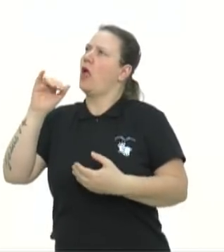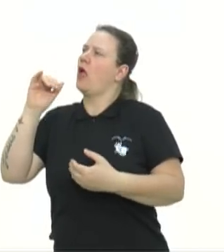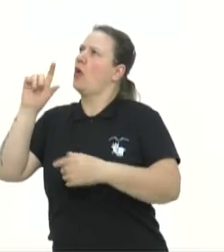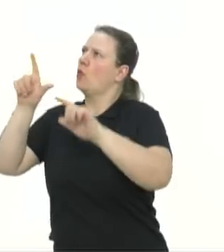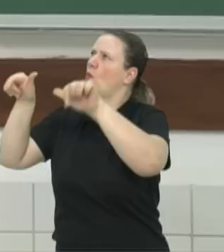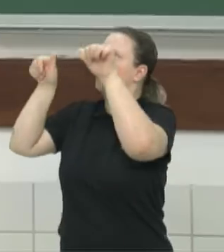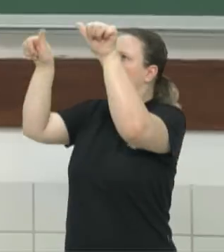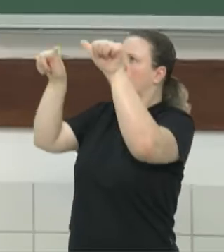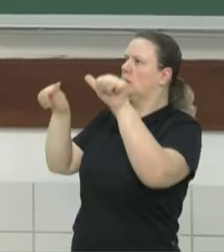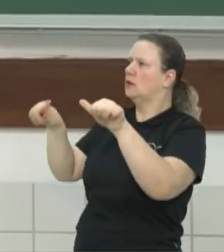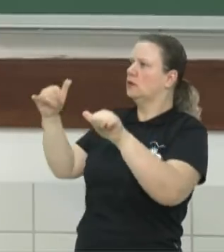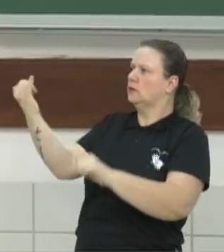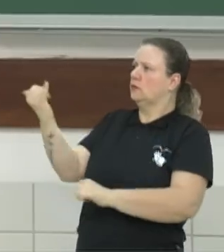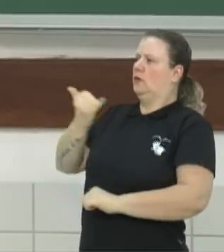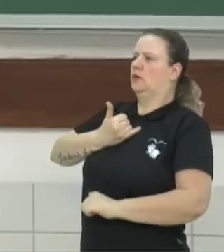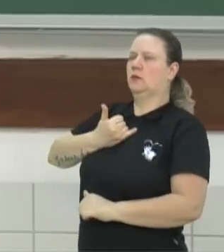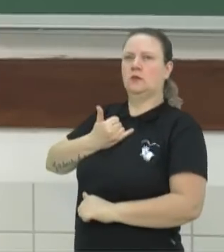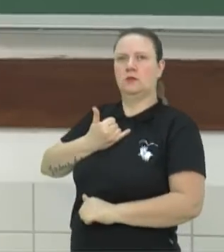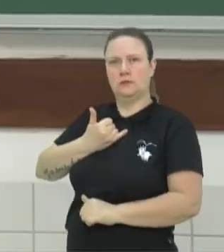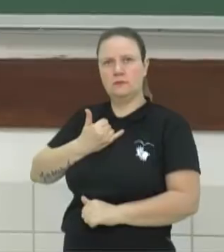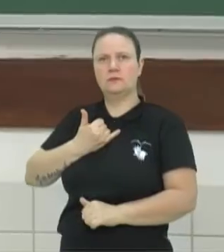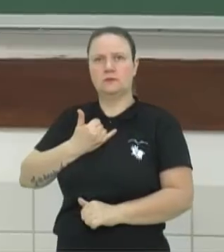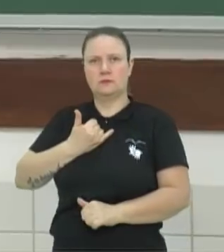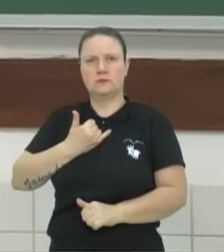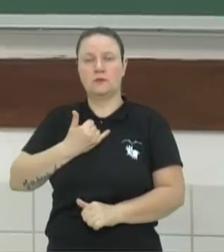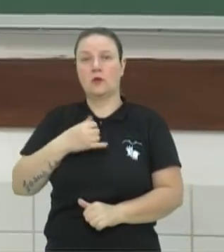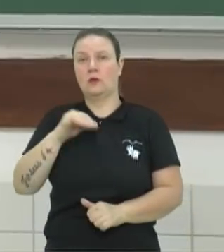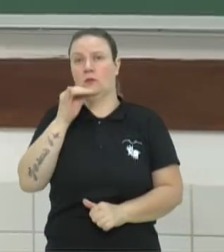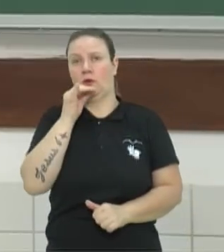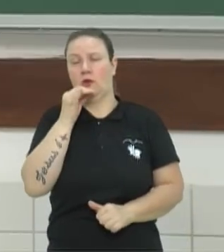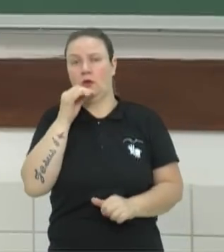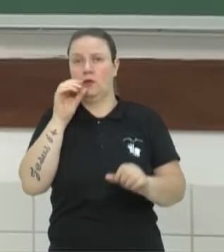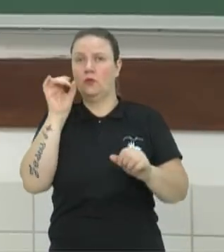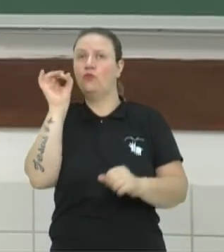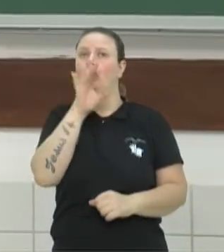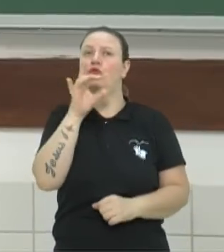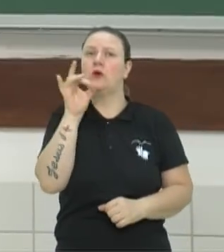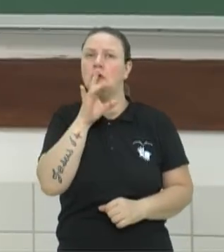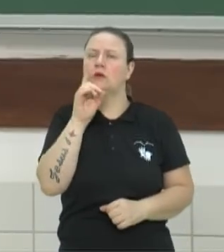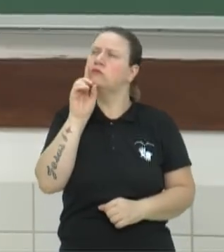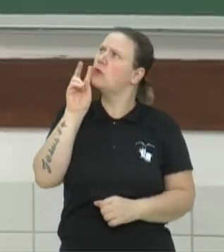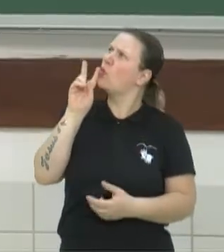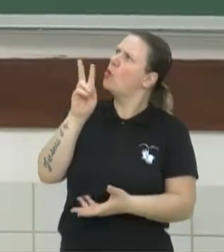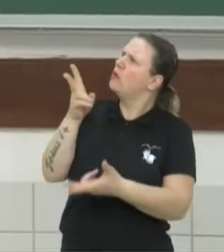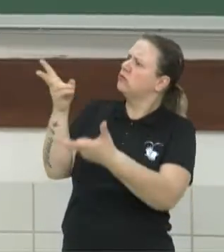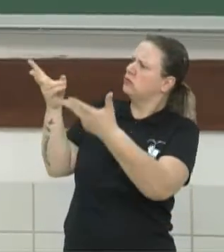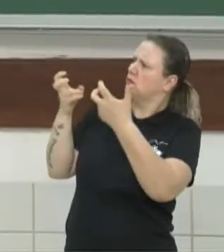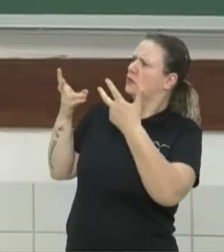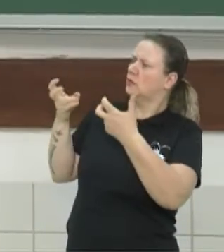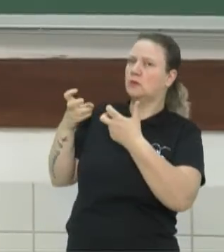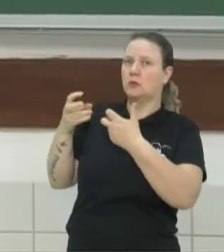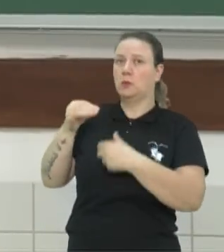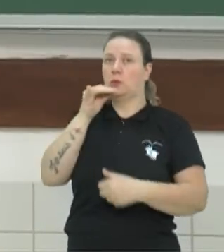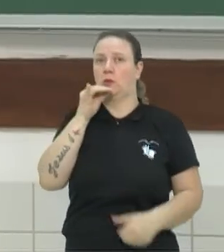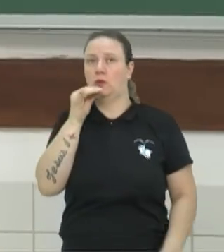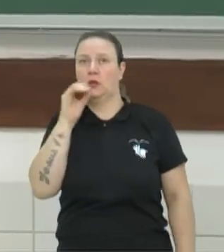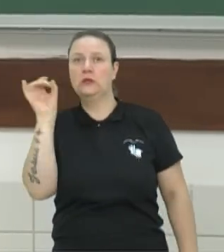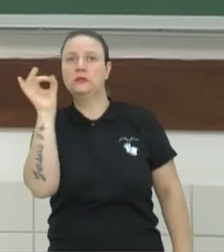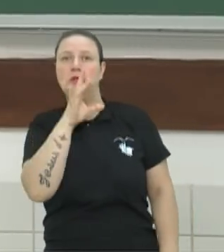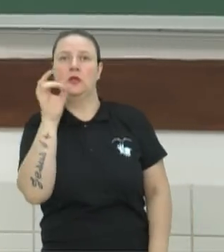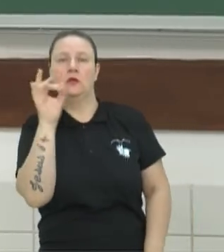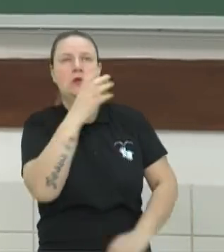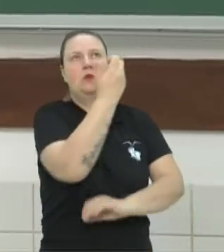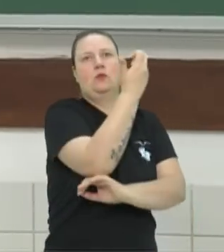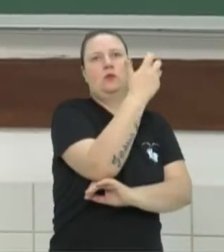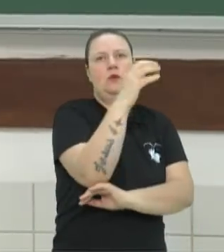ou mandar fazer. Lá no caso do verdinho, teve lá, do cartaz que nós vimos, ele é verde, tem as árvores,